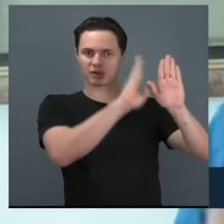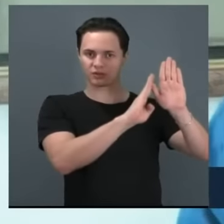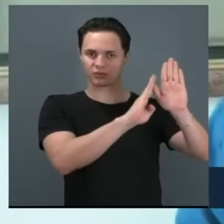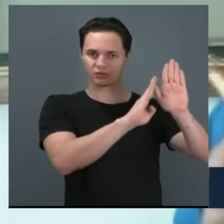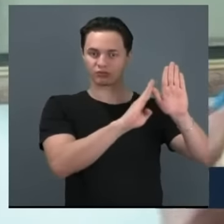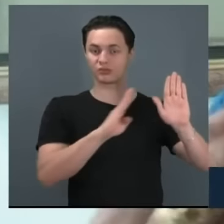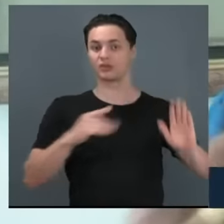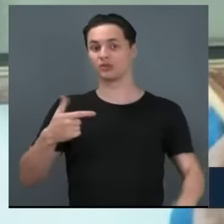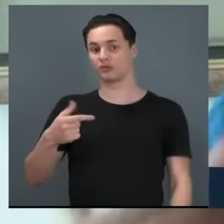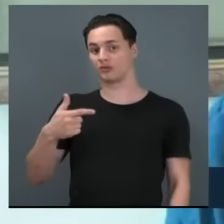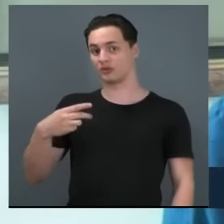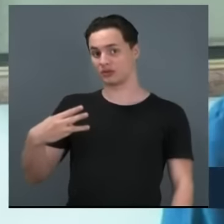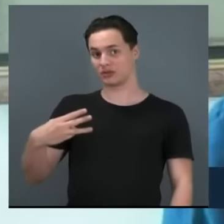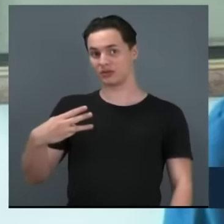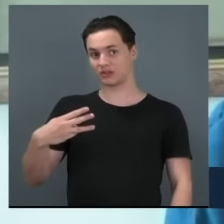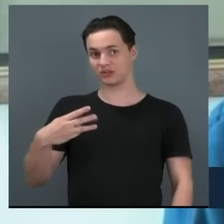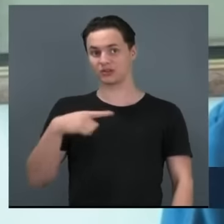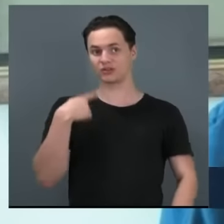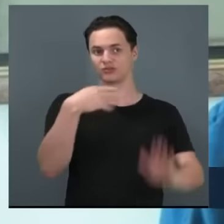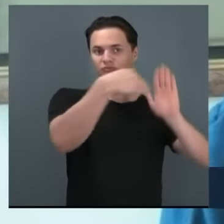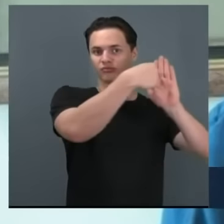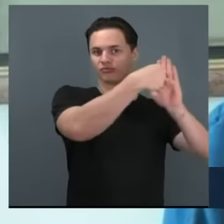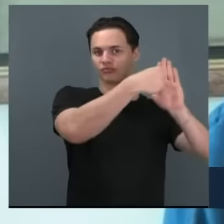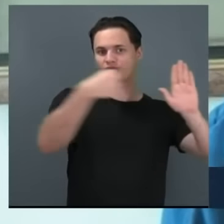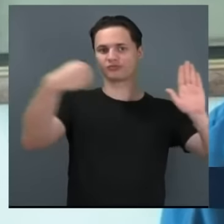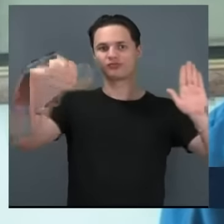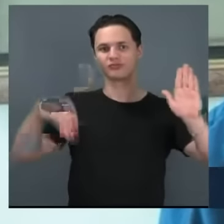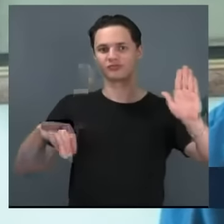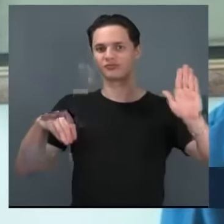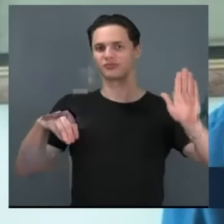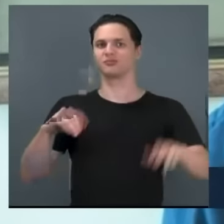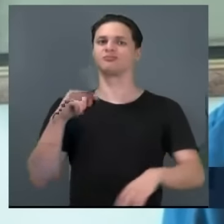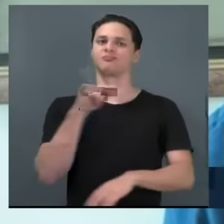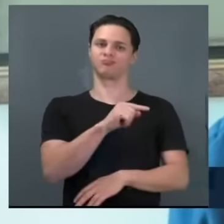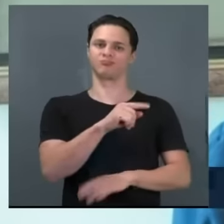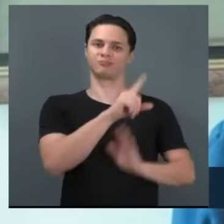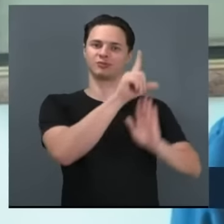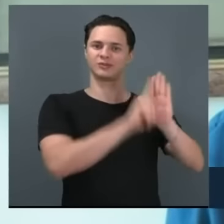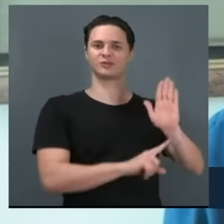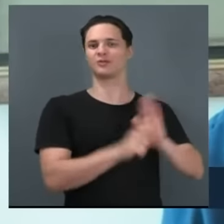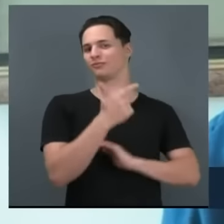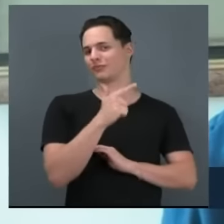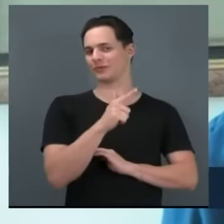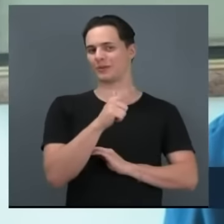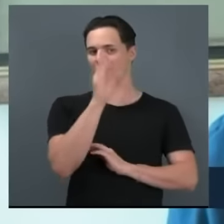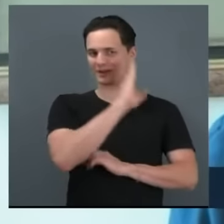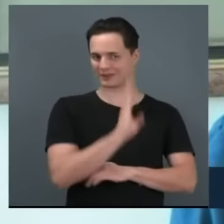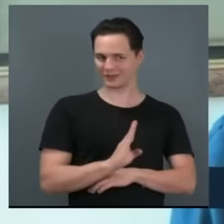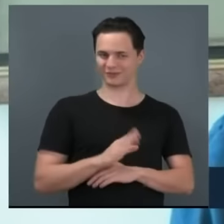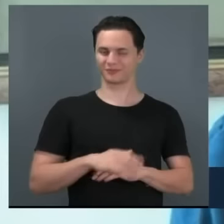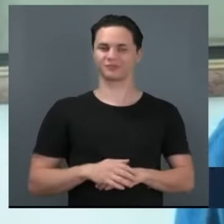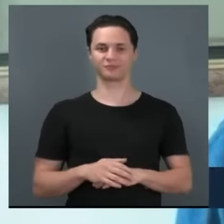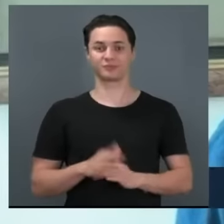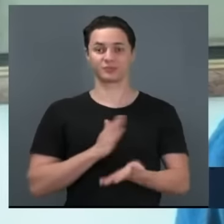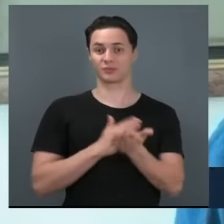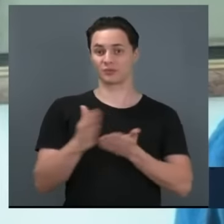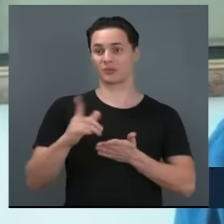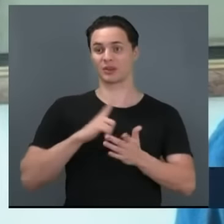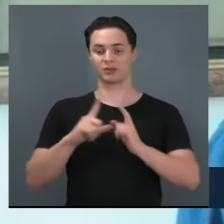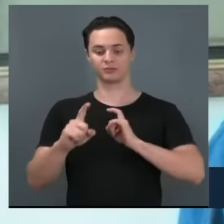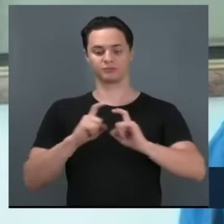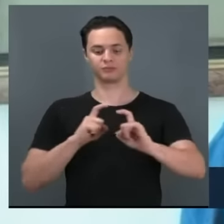2023, deixou de fazer parte desta triste e melancólica relação. No início da atual